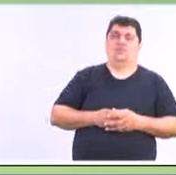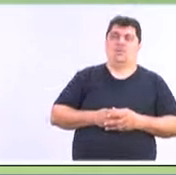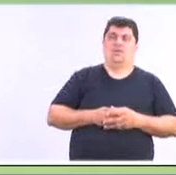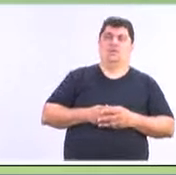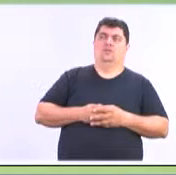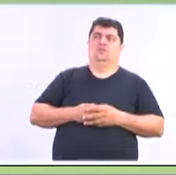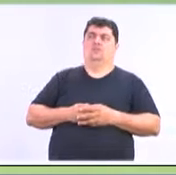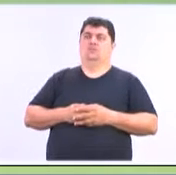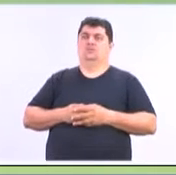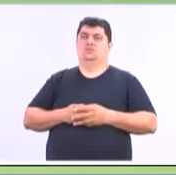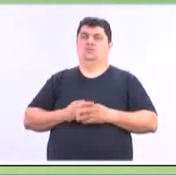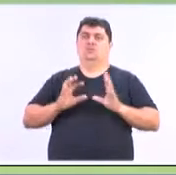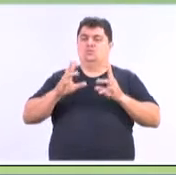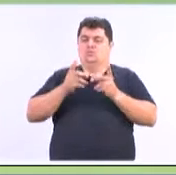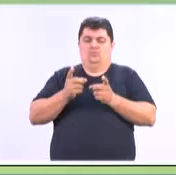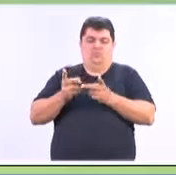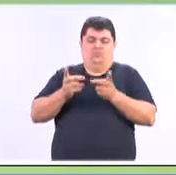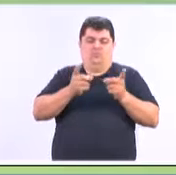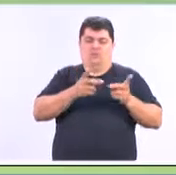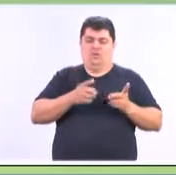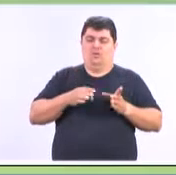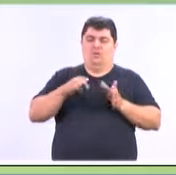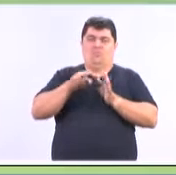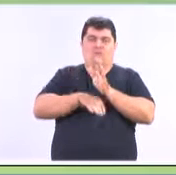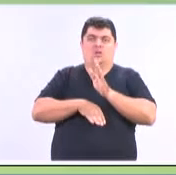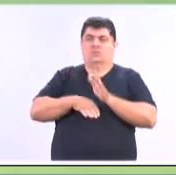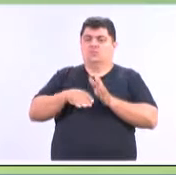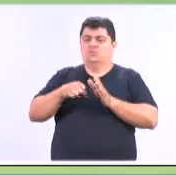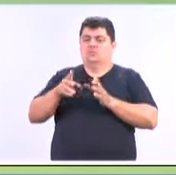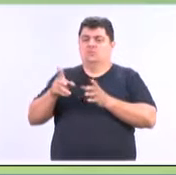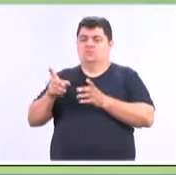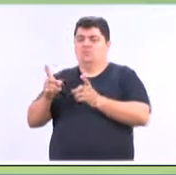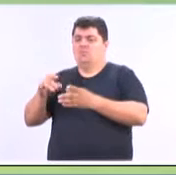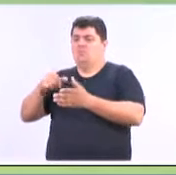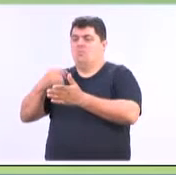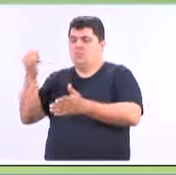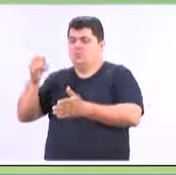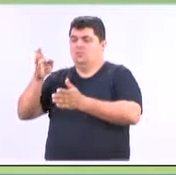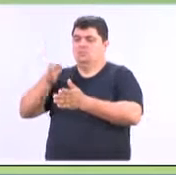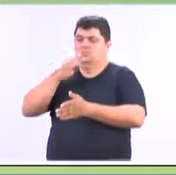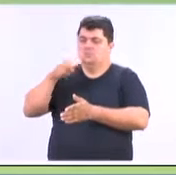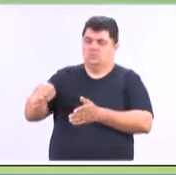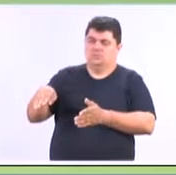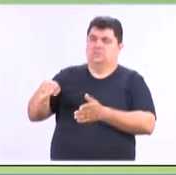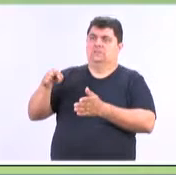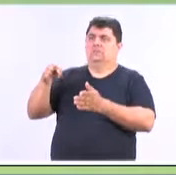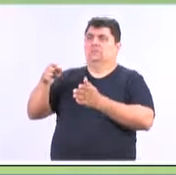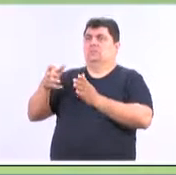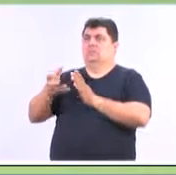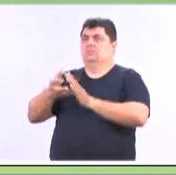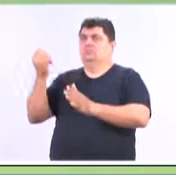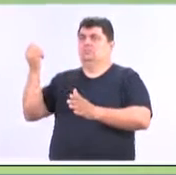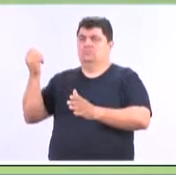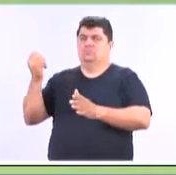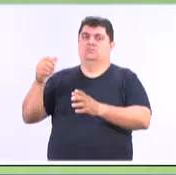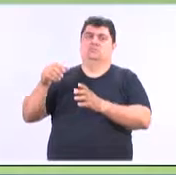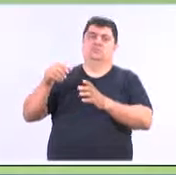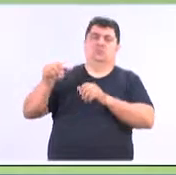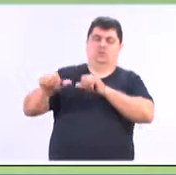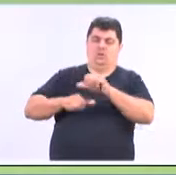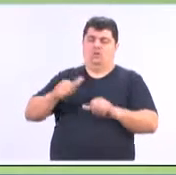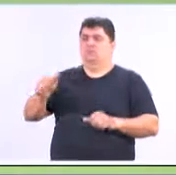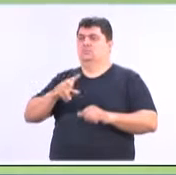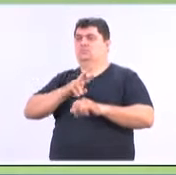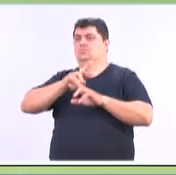líquida nos traz. Tudo que eu vendi, menos as deduções das vendas. Impostos, cancelamentos, deduções, todas as deduções de